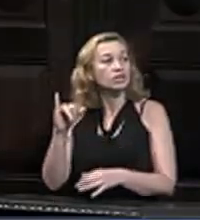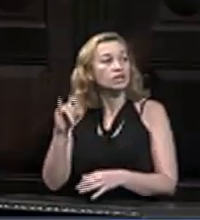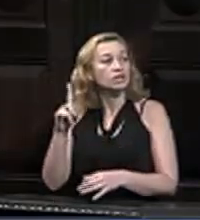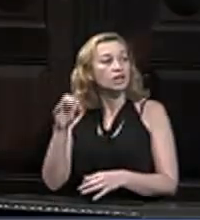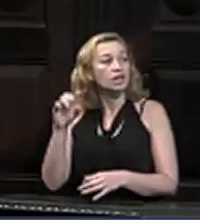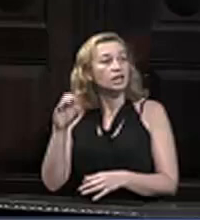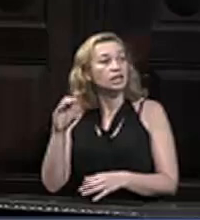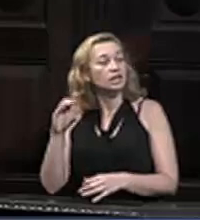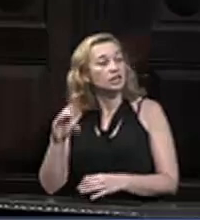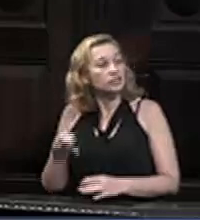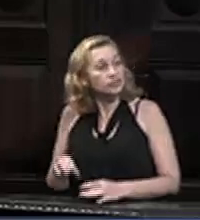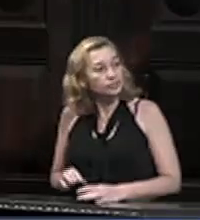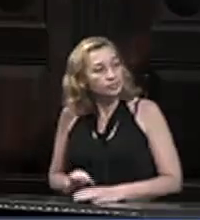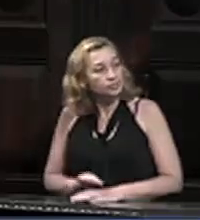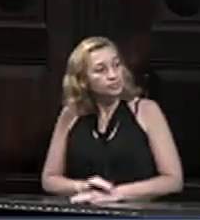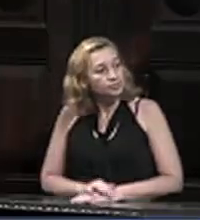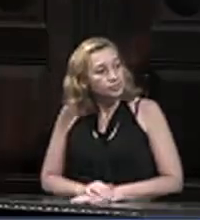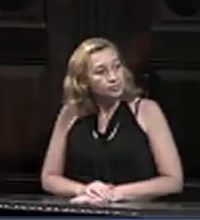Bloomberg,